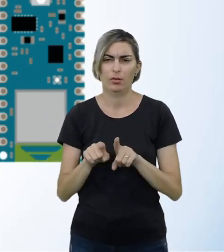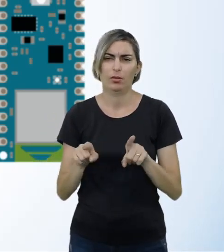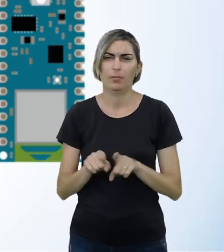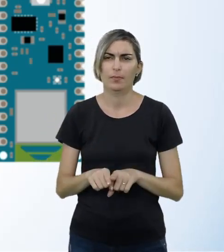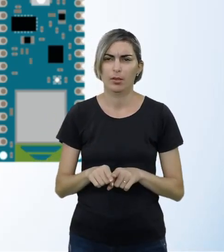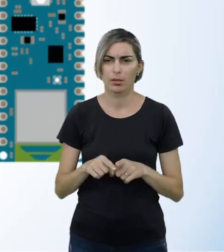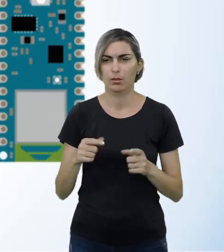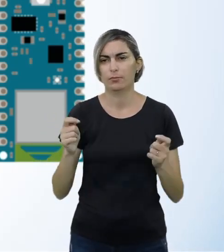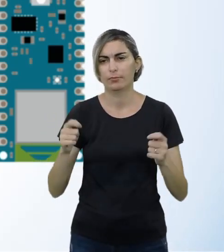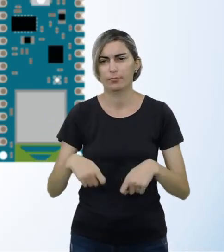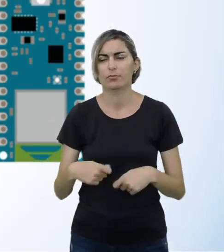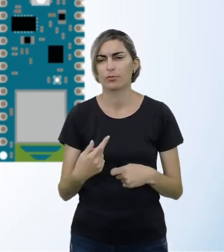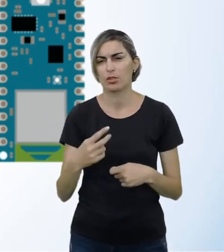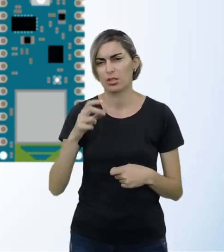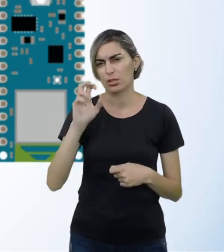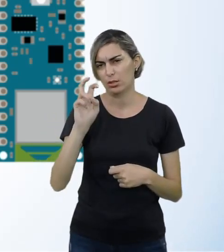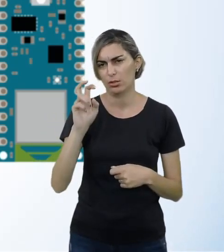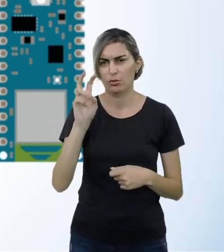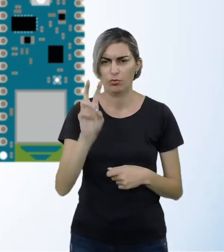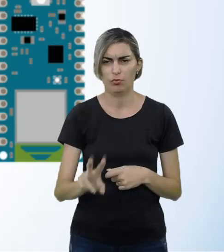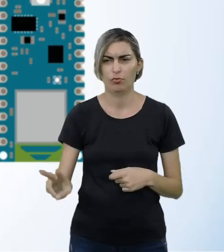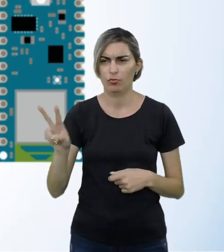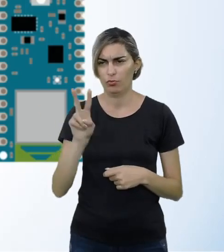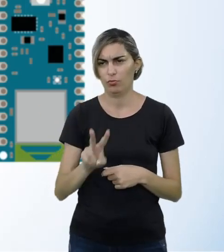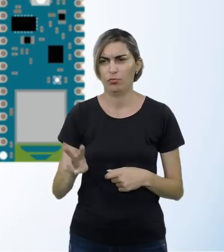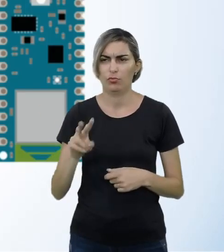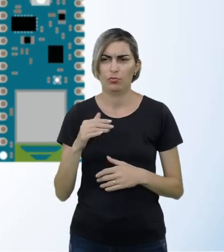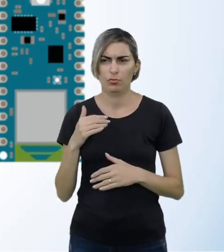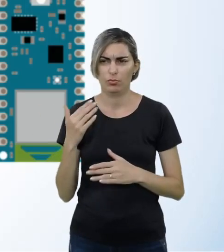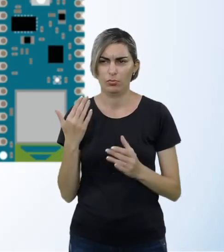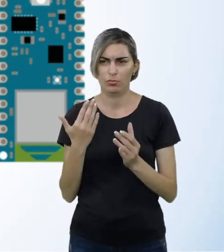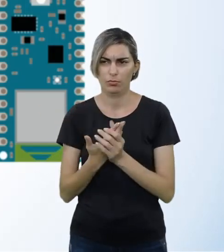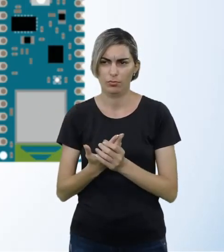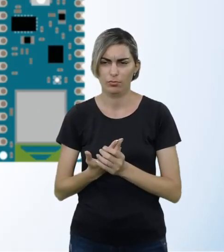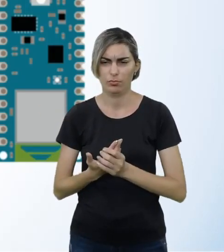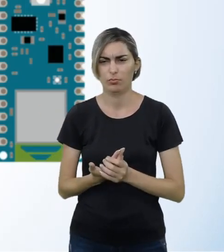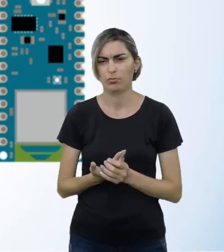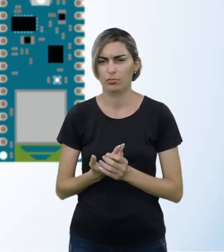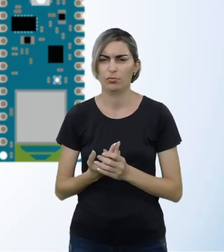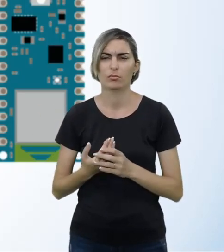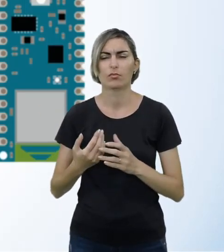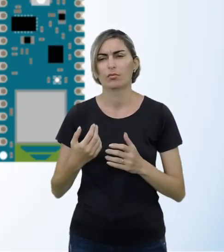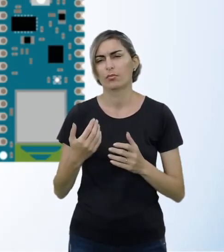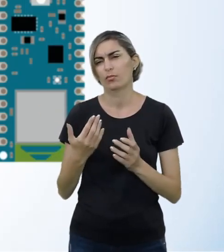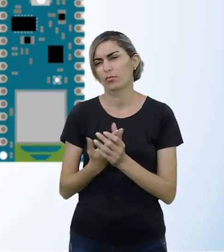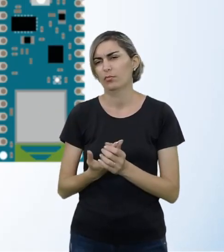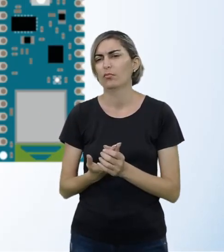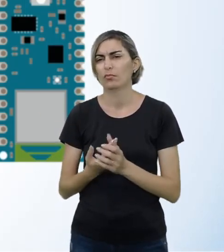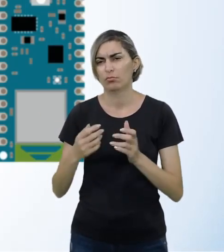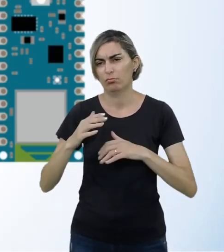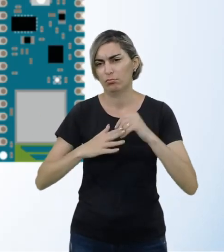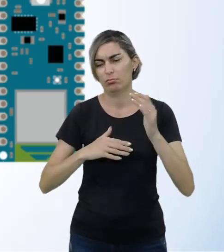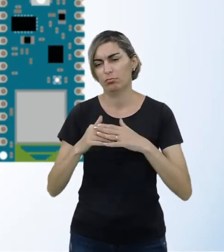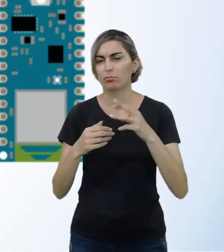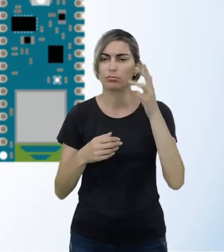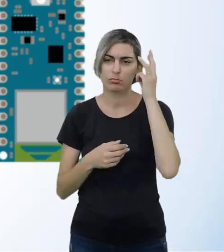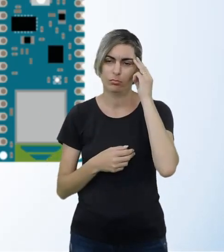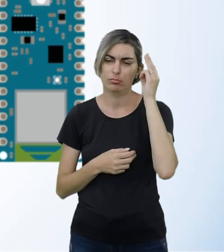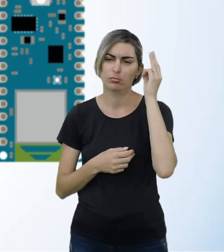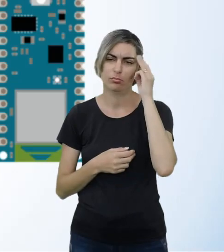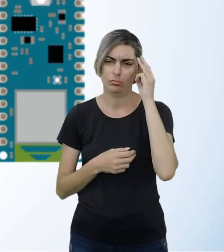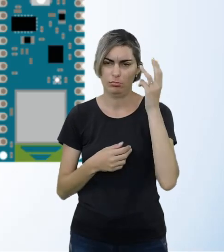alimentação dele é exclusivamente 5 volts. Tem um processamento, tal qual o processamento, a capacidade de memória, na